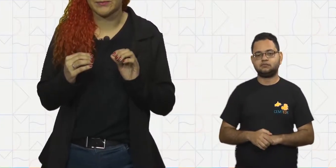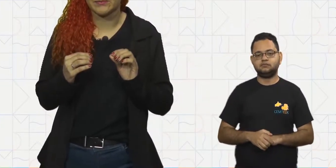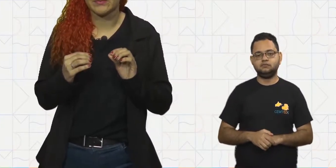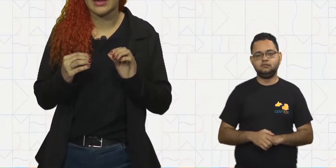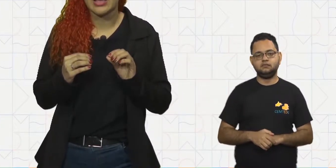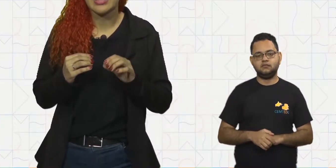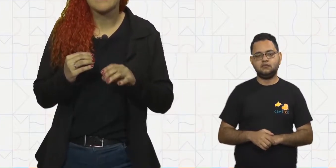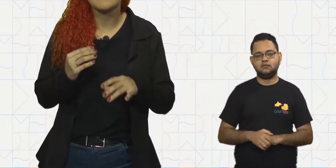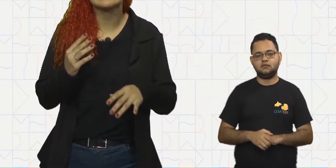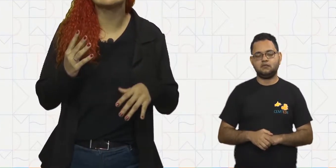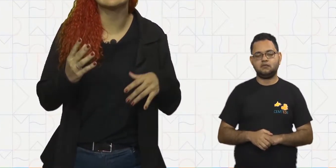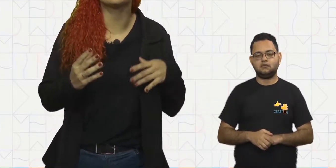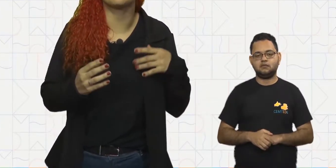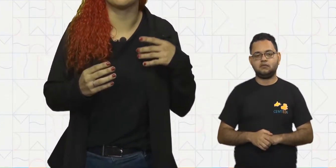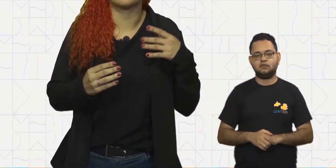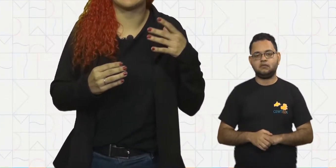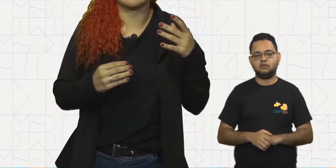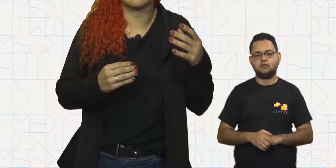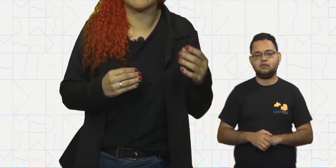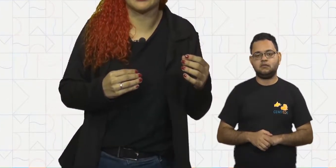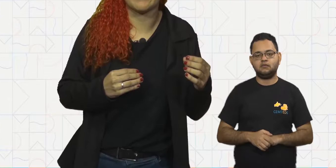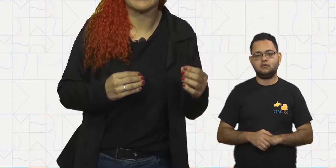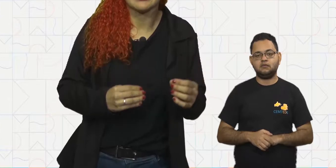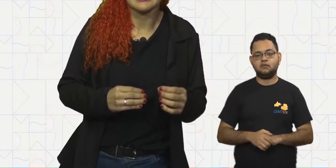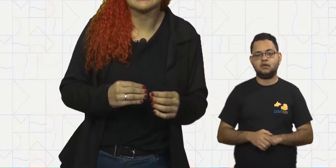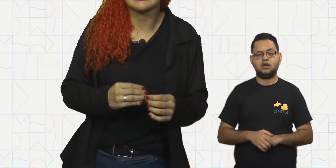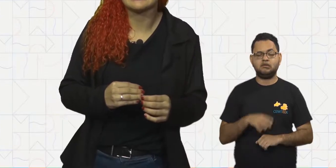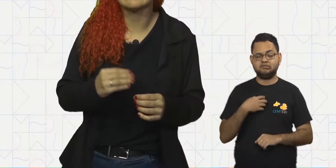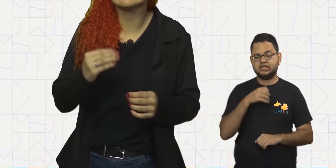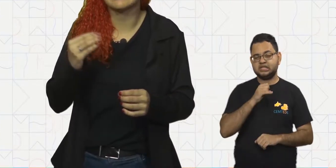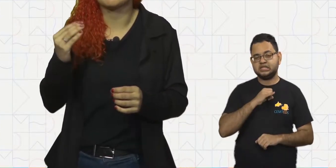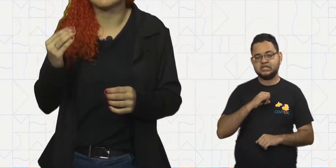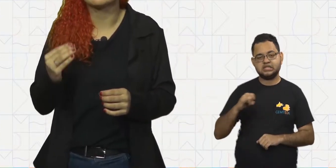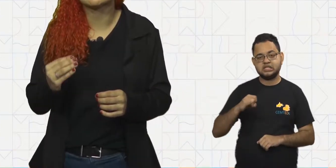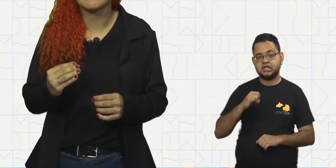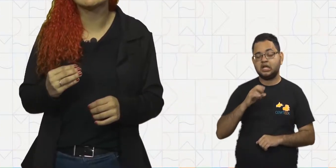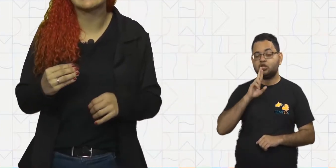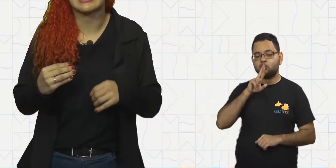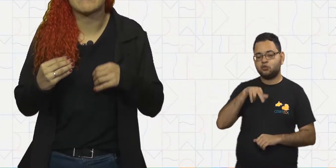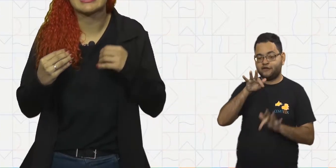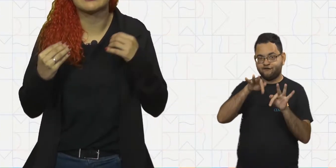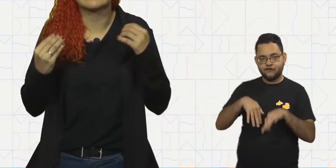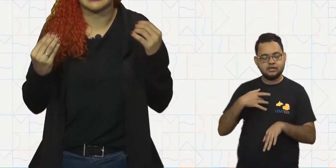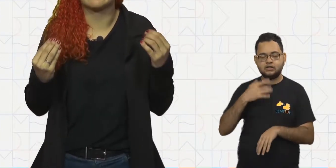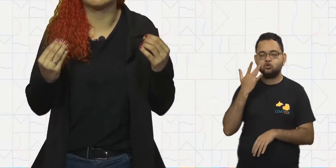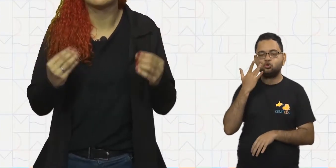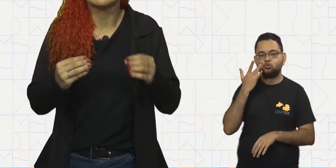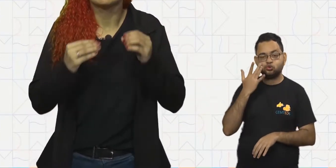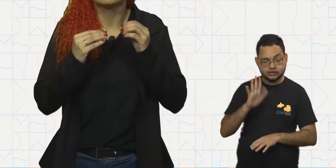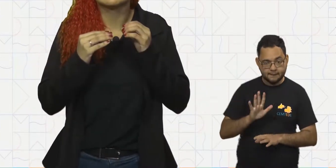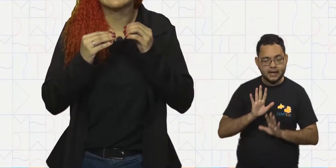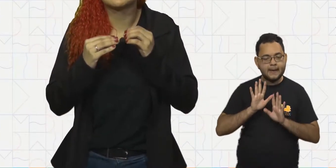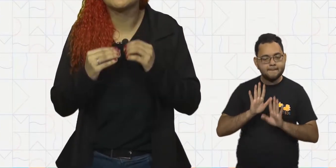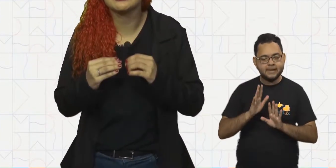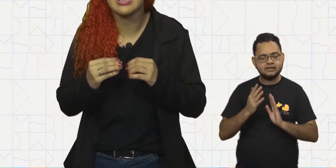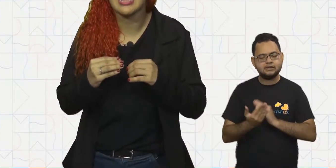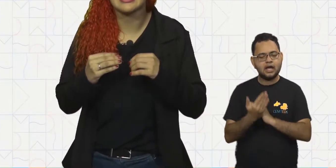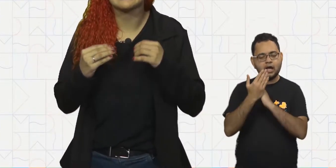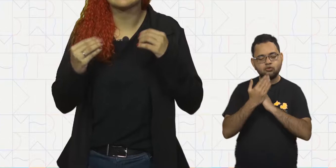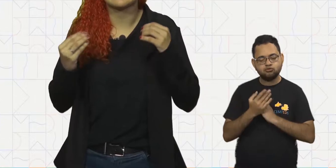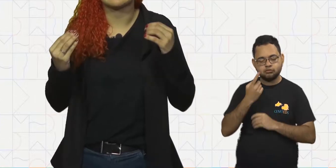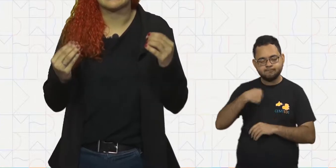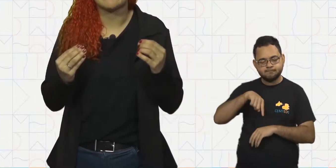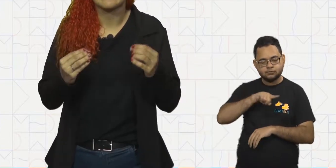acontecer pensar de forma aleatória em que não sabemos qual será o resultado nos